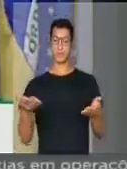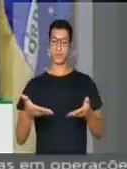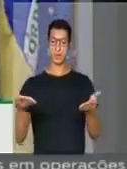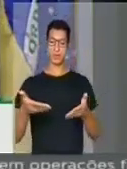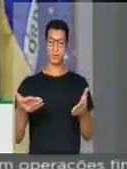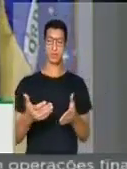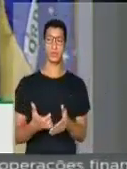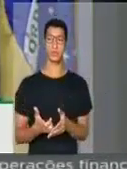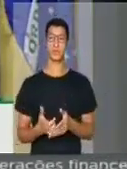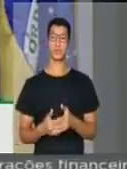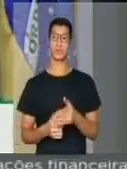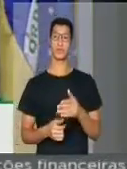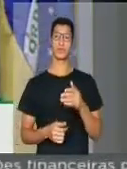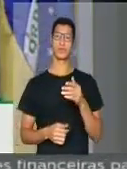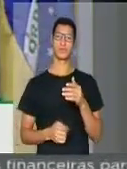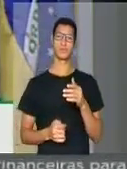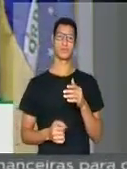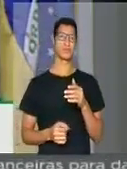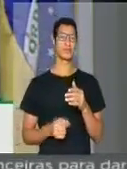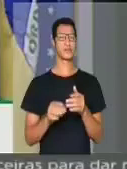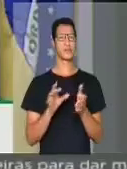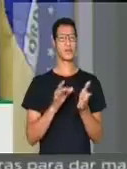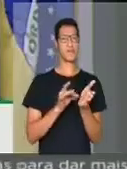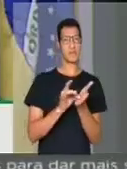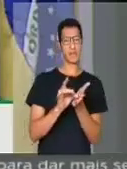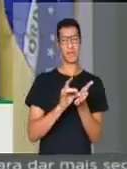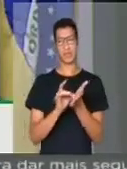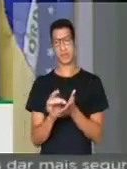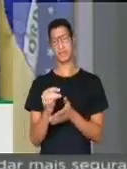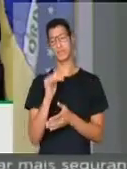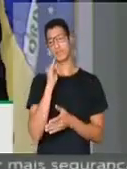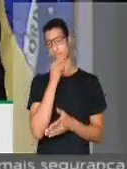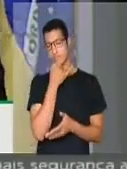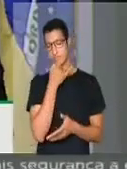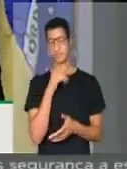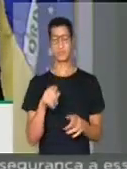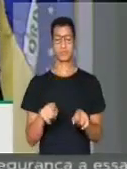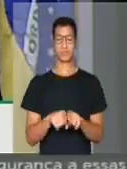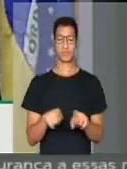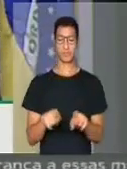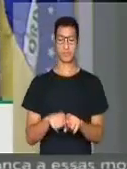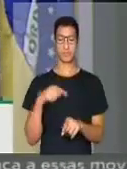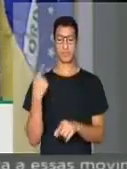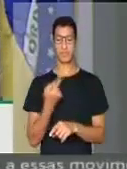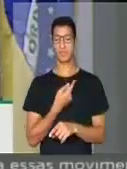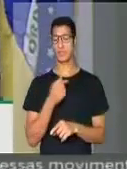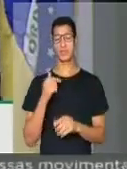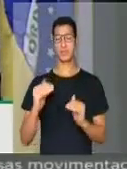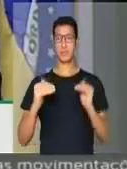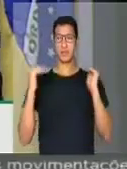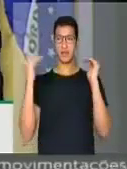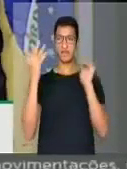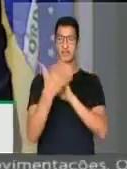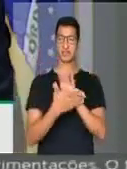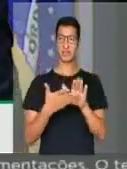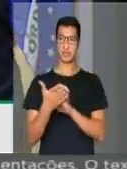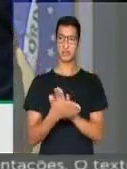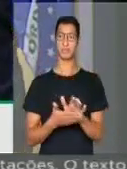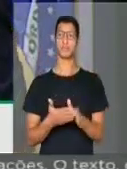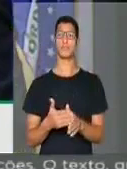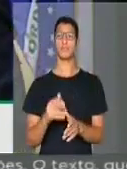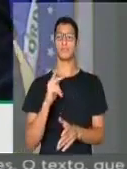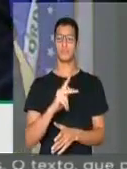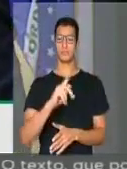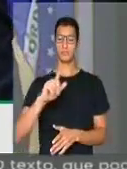hoje vive-se num faz de conta e, lamentavelmente, a gente não avança.